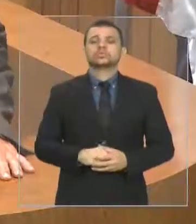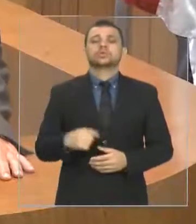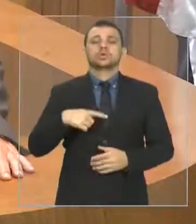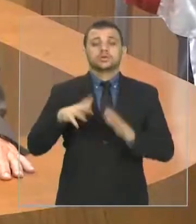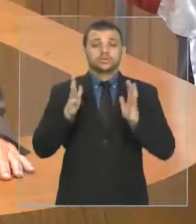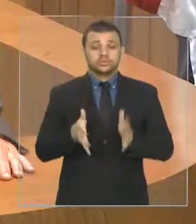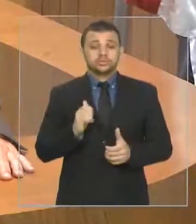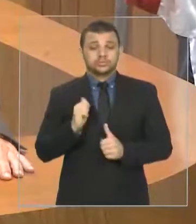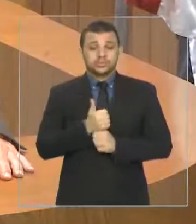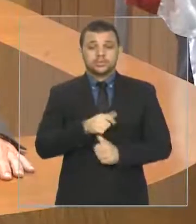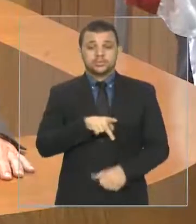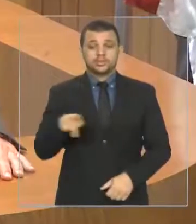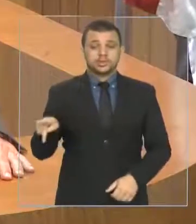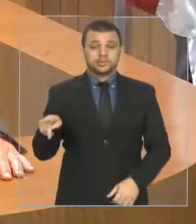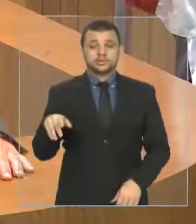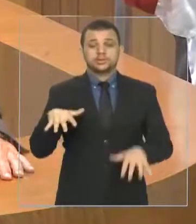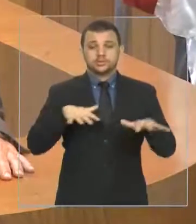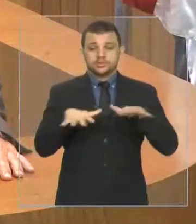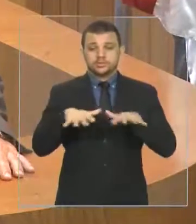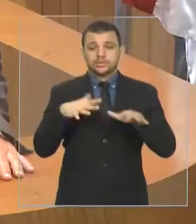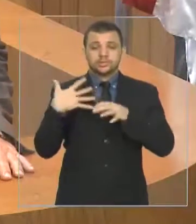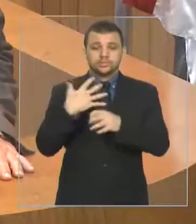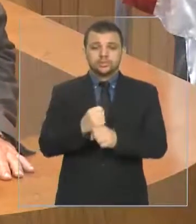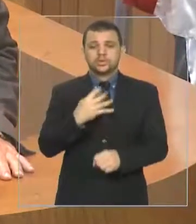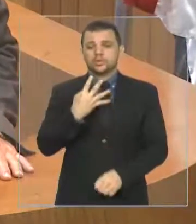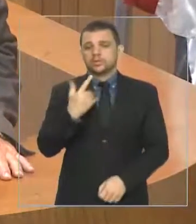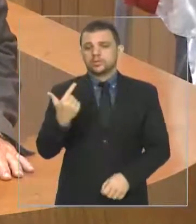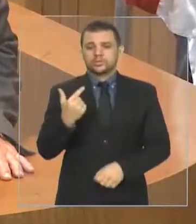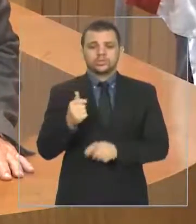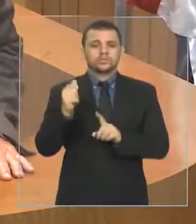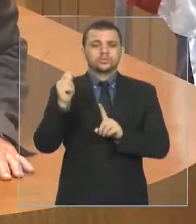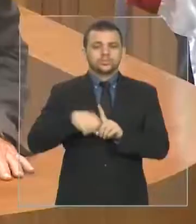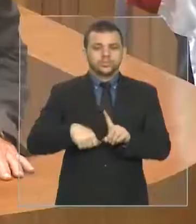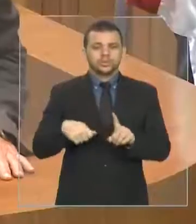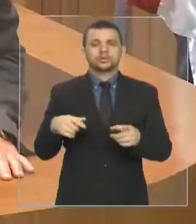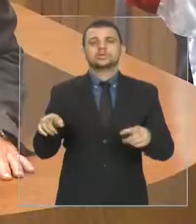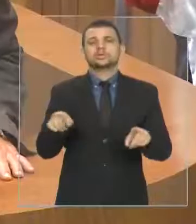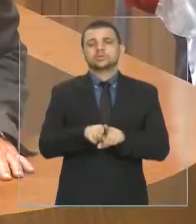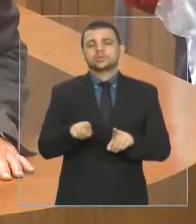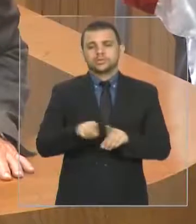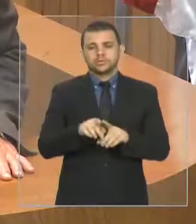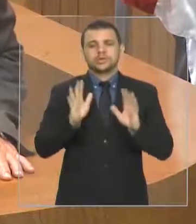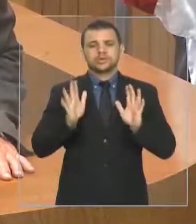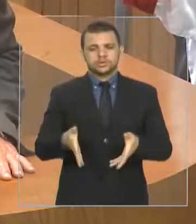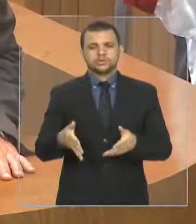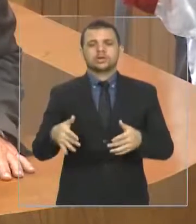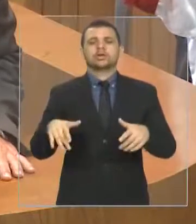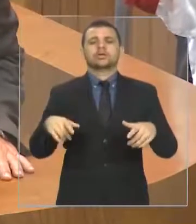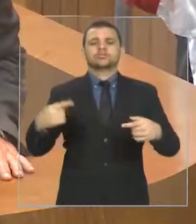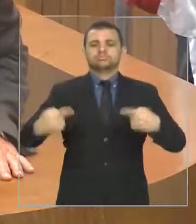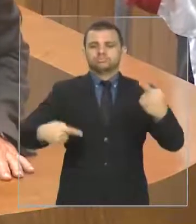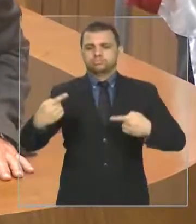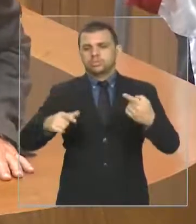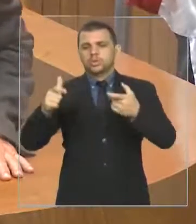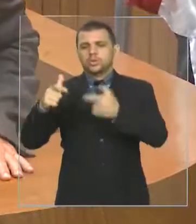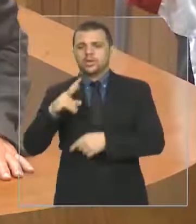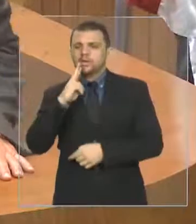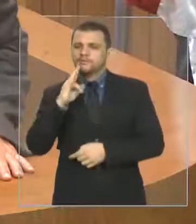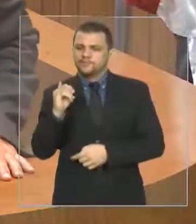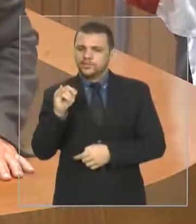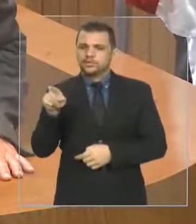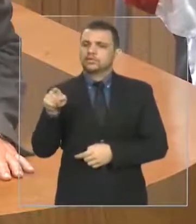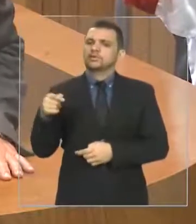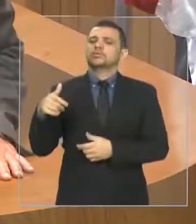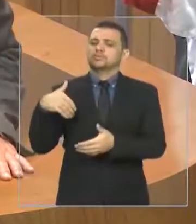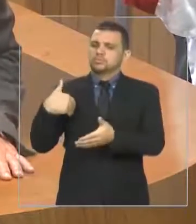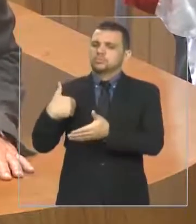já jogamos nesse período em Viana, que tinha um time forte, em São Bento, Baixada, já jogamos em Balsas, que tinha um time